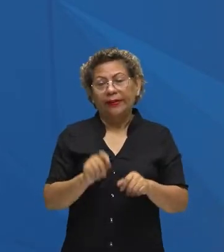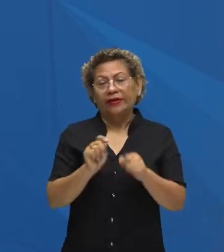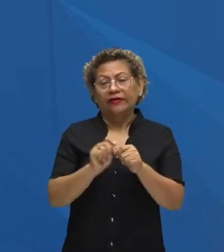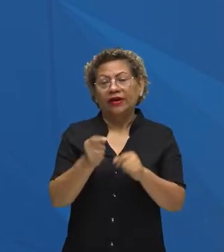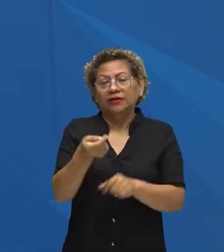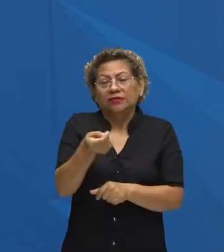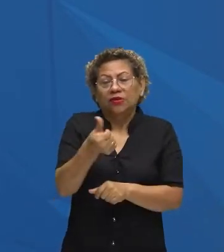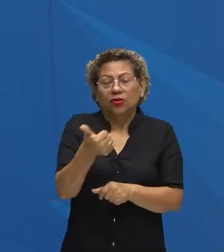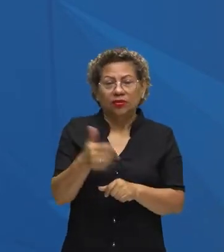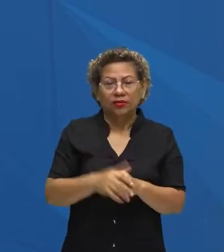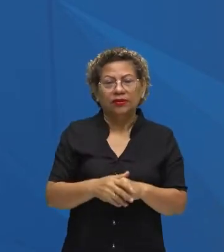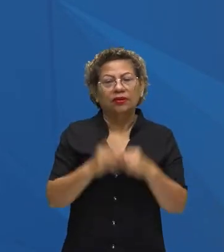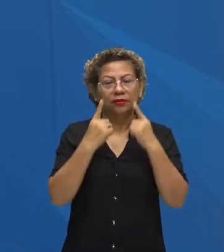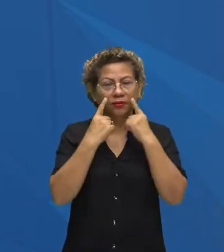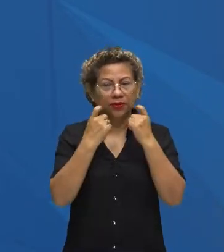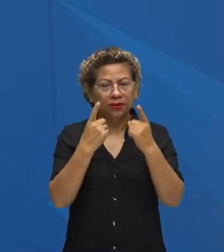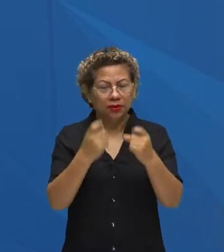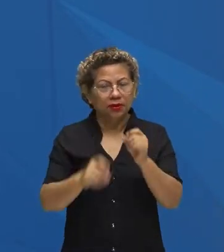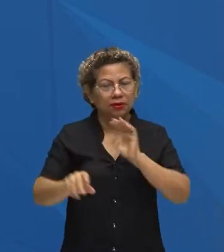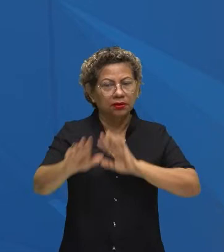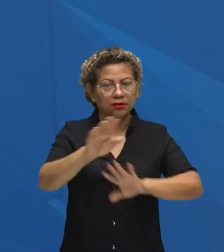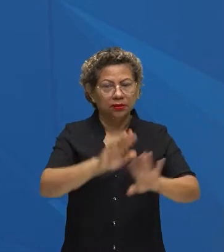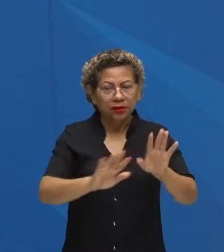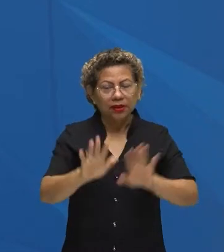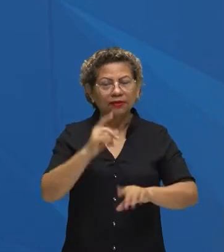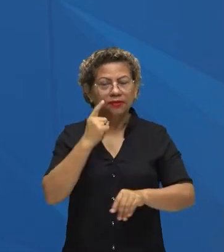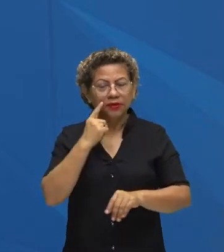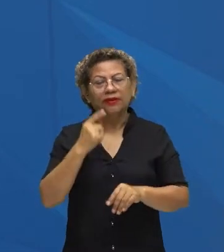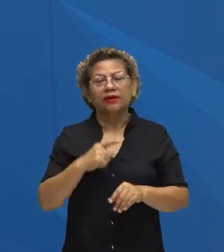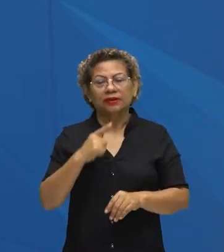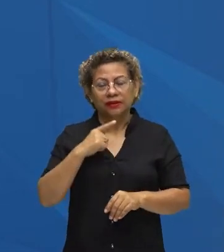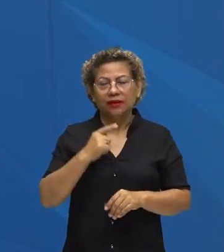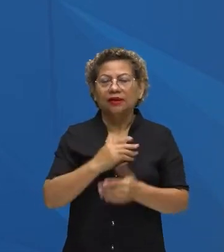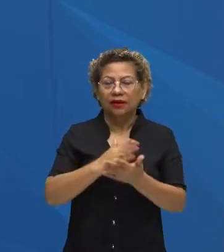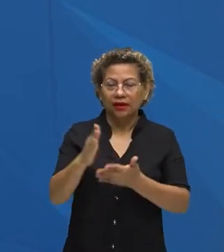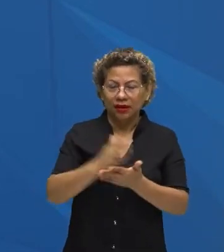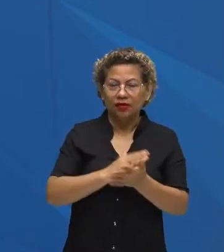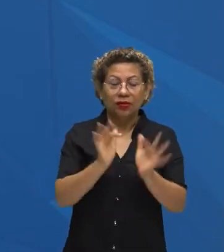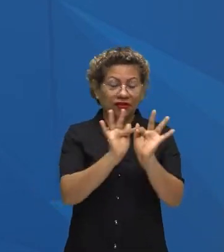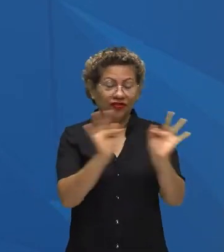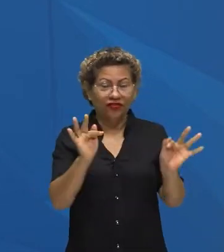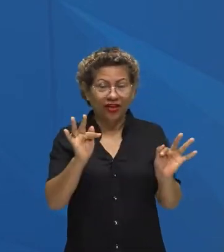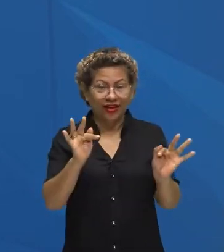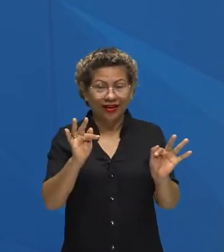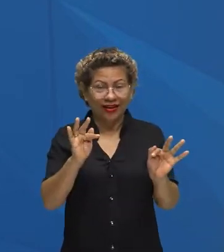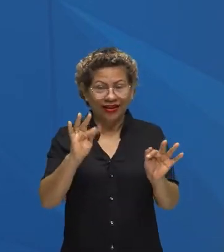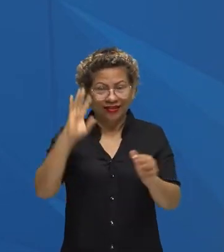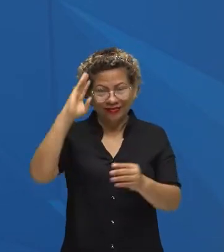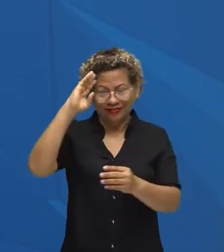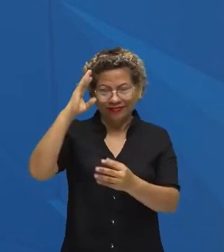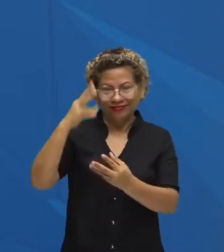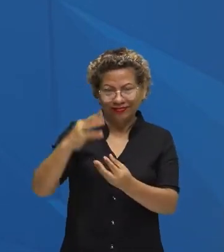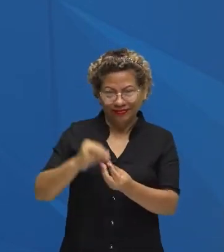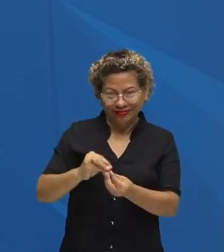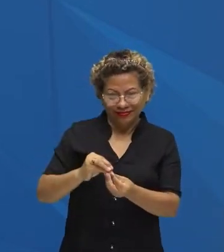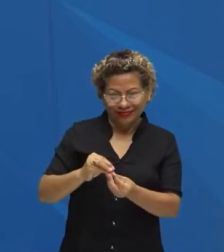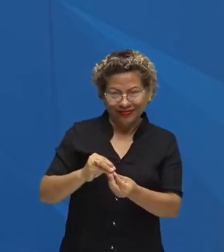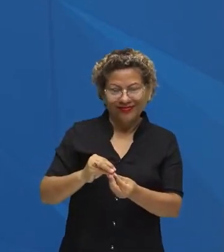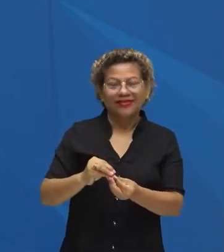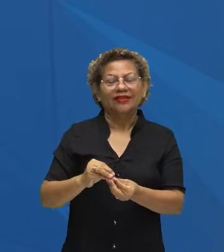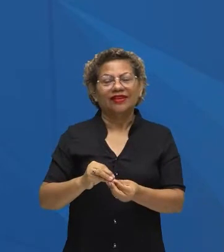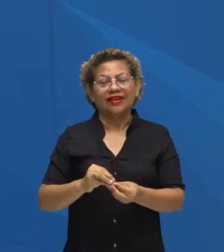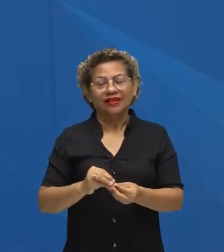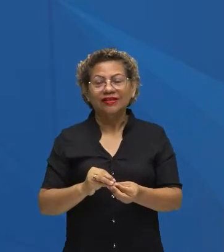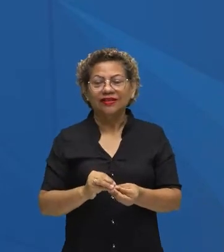realmente é muito interessante a gente tomar alguns desses ditados populares para a gente poder se nortear e conhecer um pouco dos aspectos que a gente faz